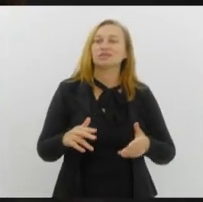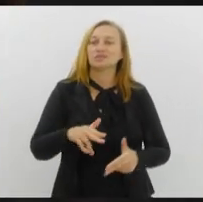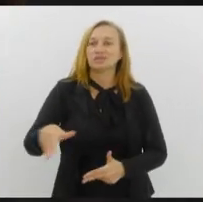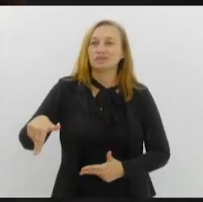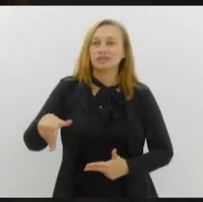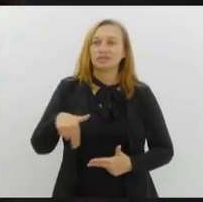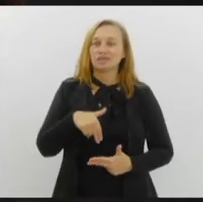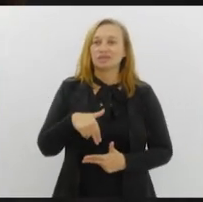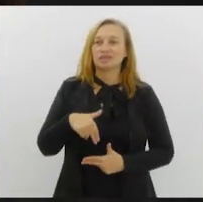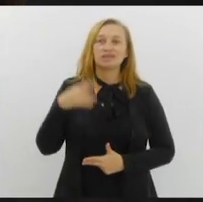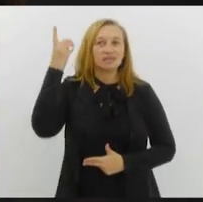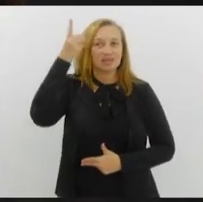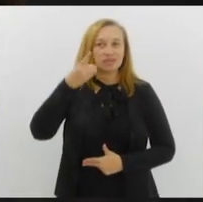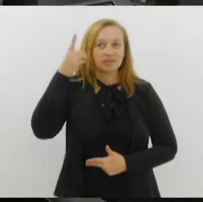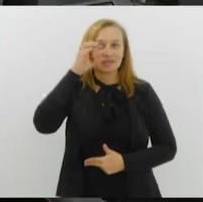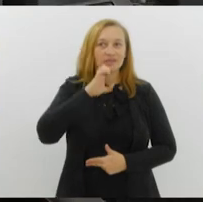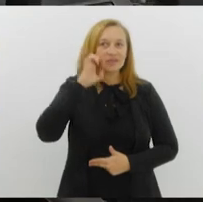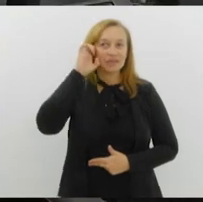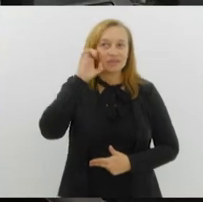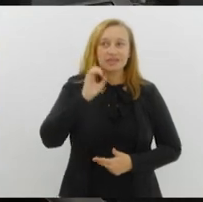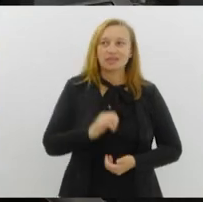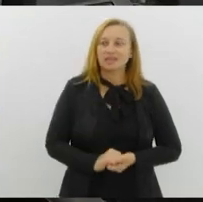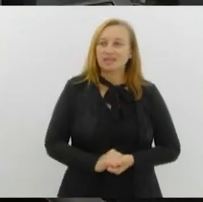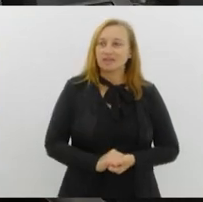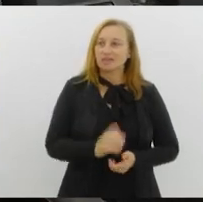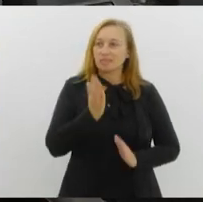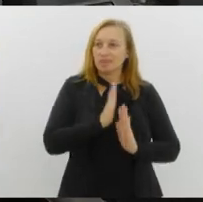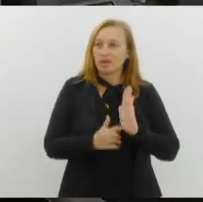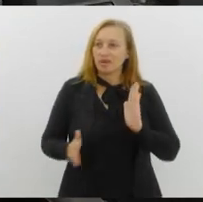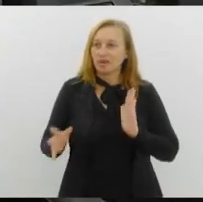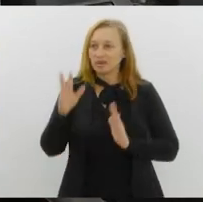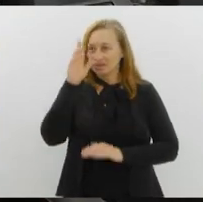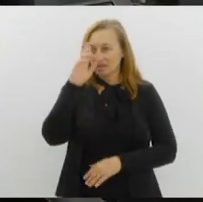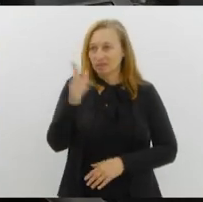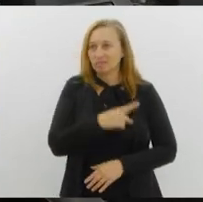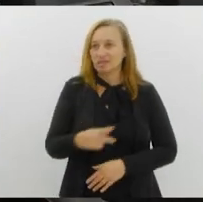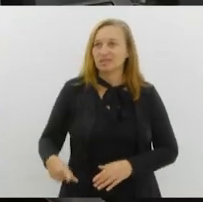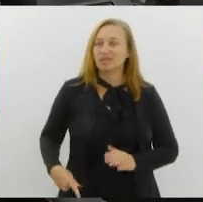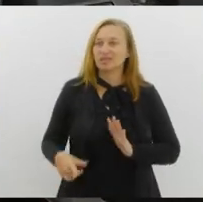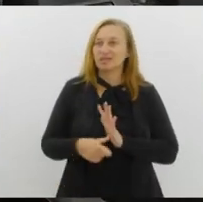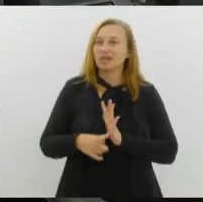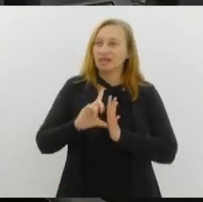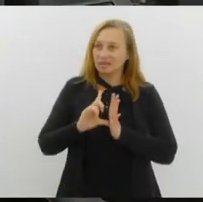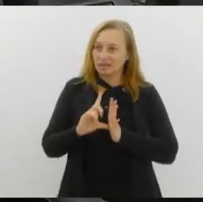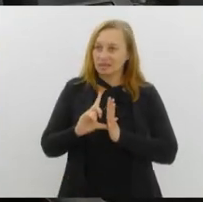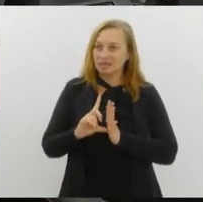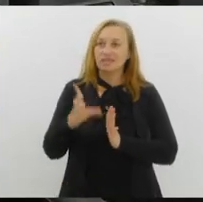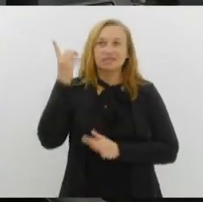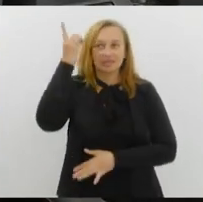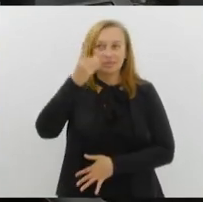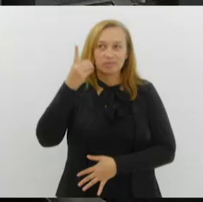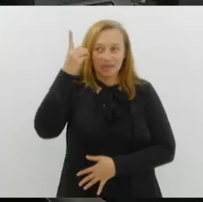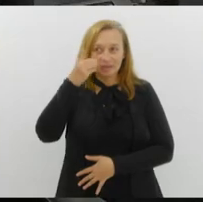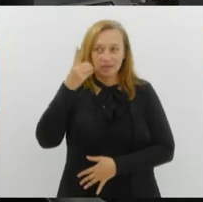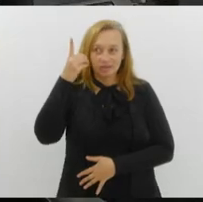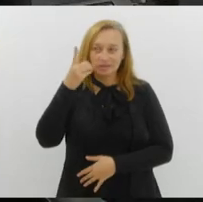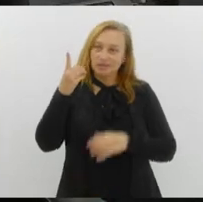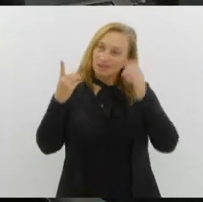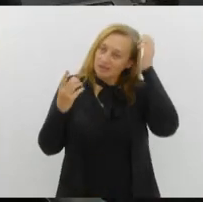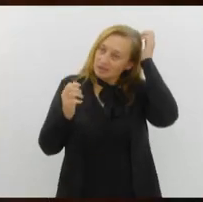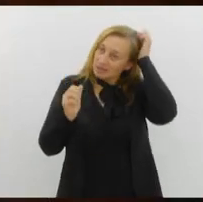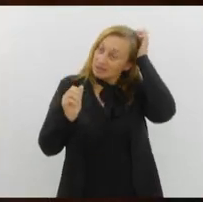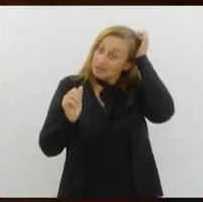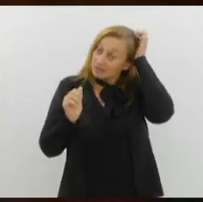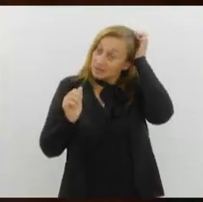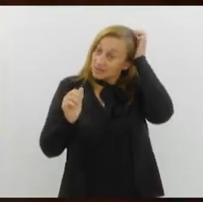deputada, Élica Takimoto. Pela ordem, presidente, enquanto... Antes, porém, deputado...